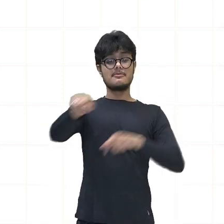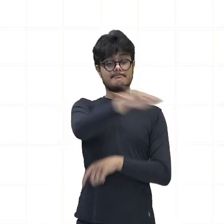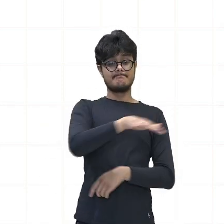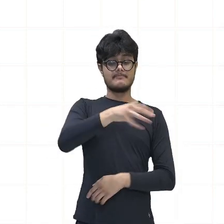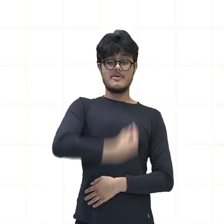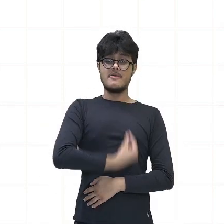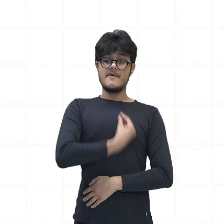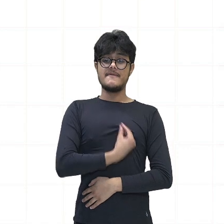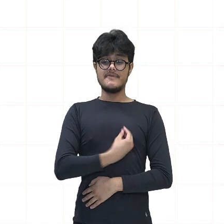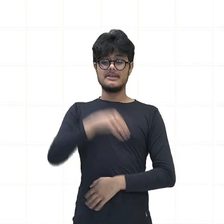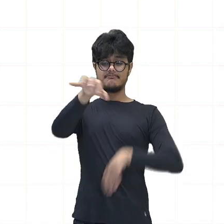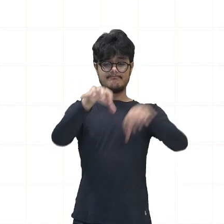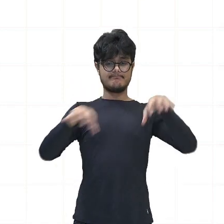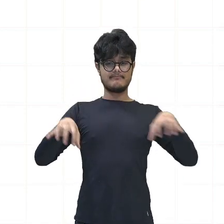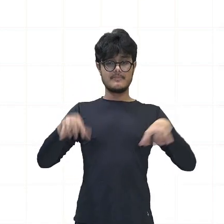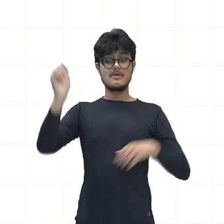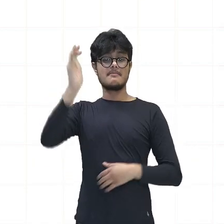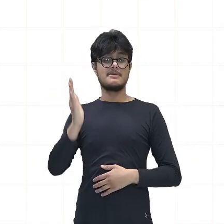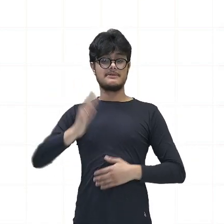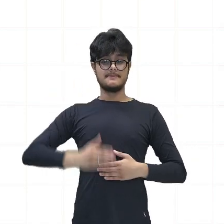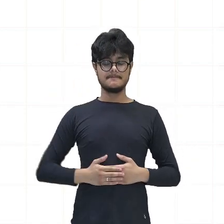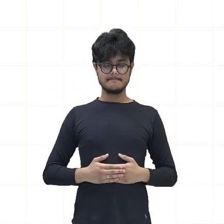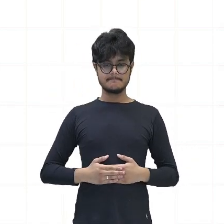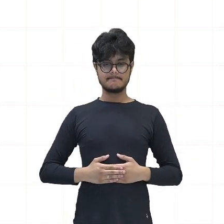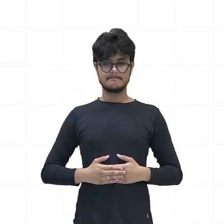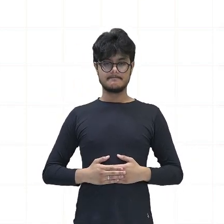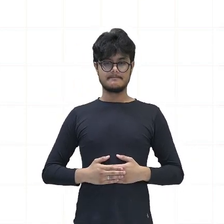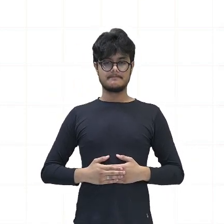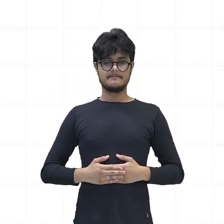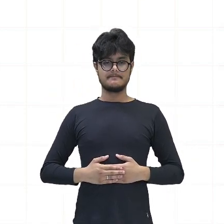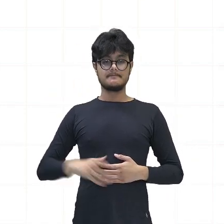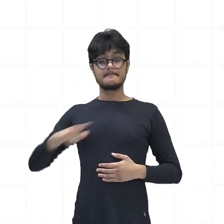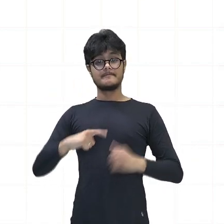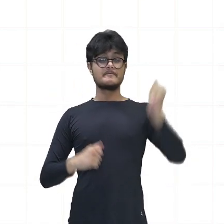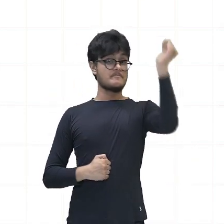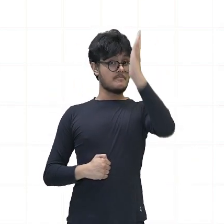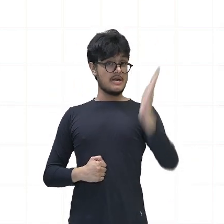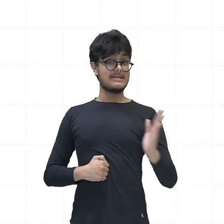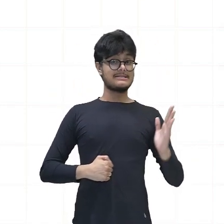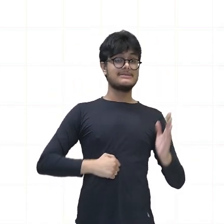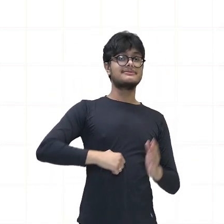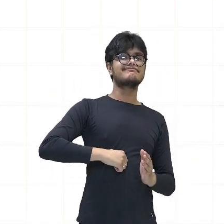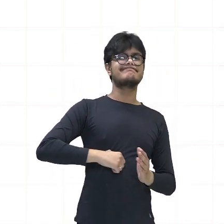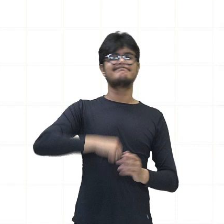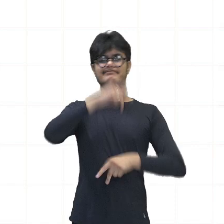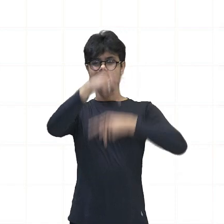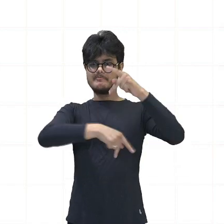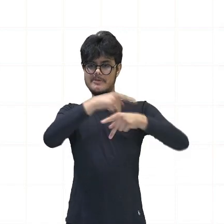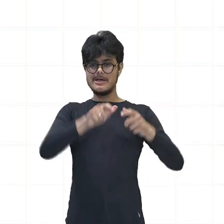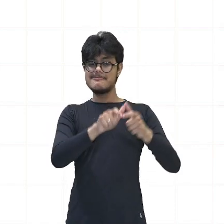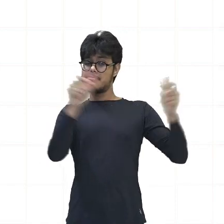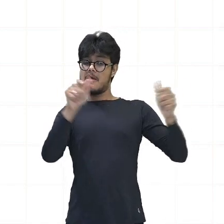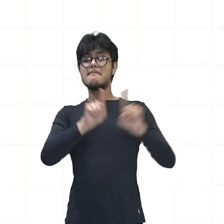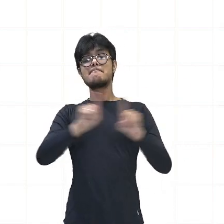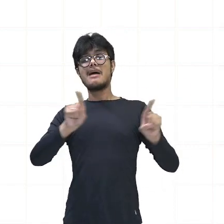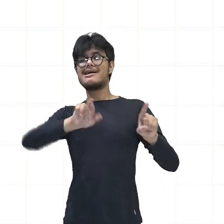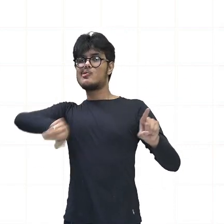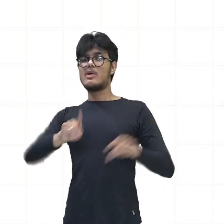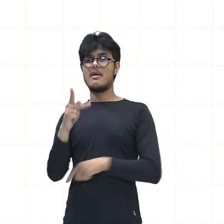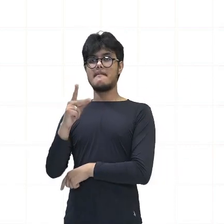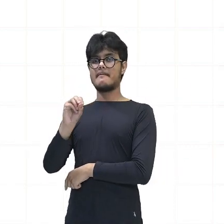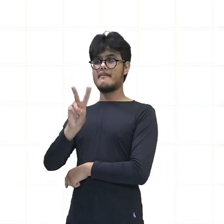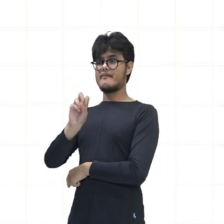população pelo território brasileiro. O Brasil, ele é um país populoso, porém ele é um país pouco